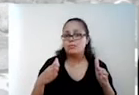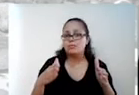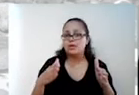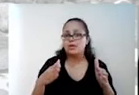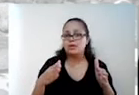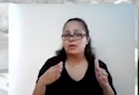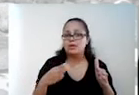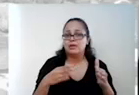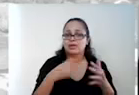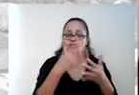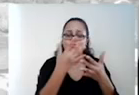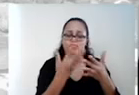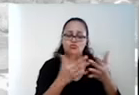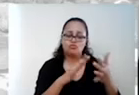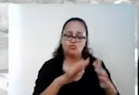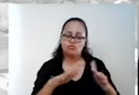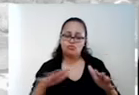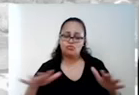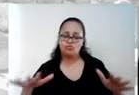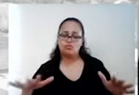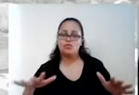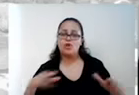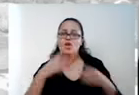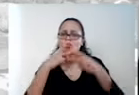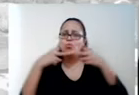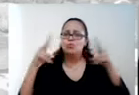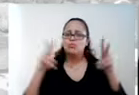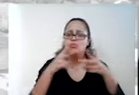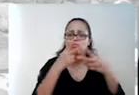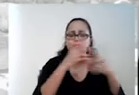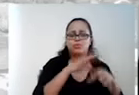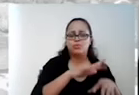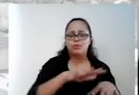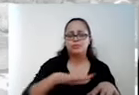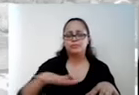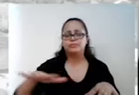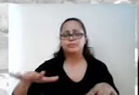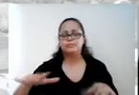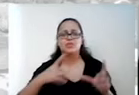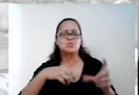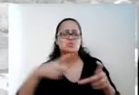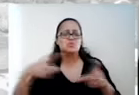ambiente. O vento pode levar esses esporos a regiões distantes, longes.